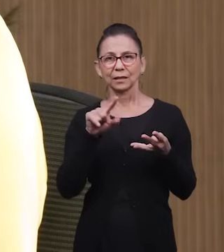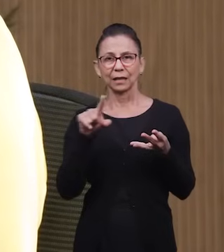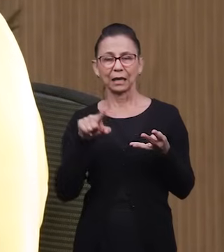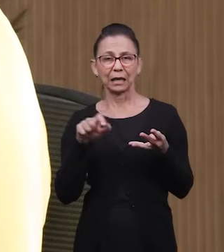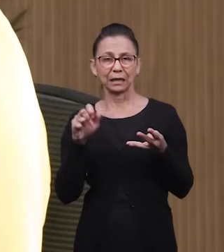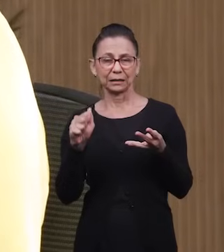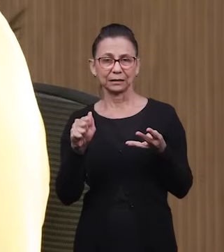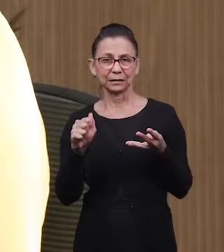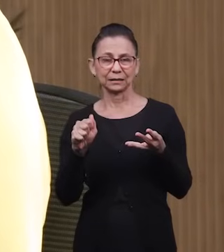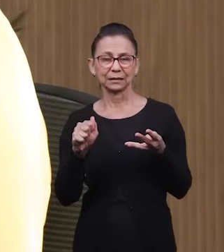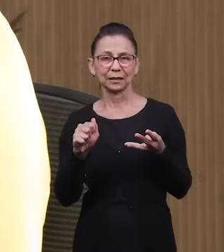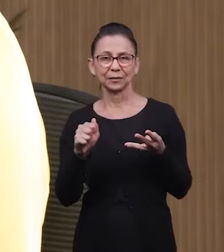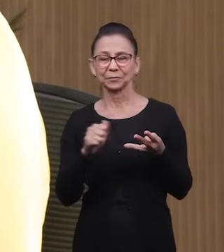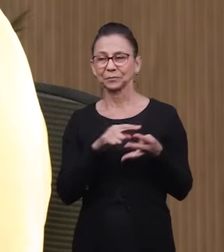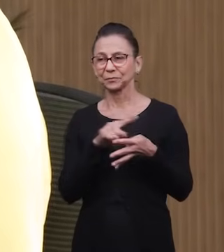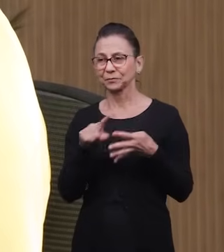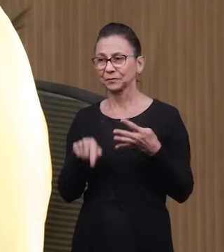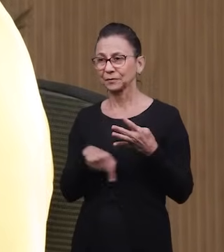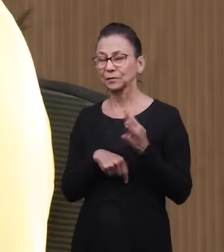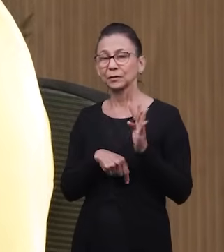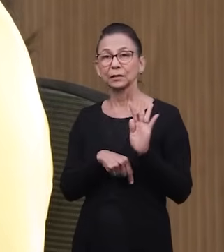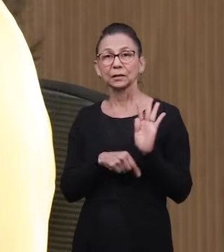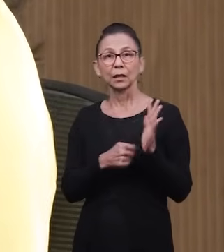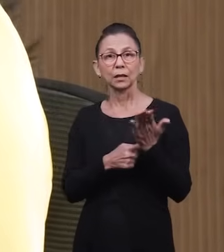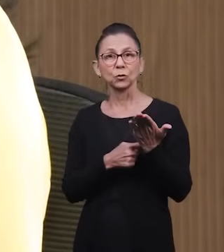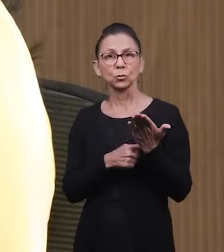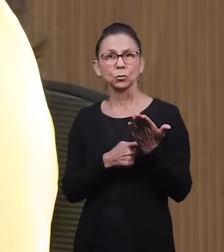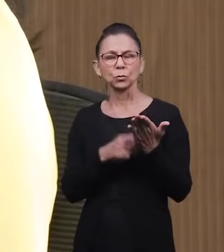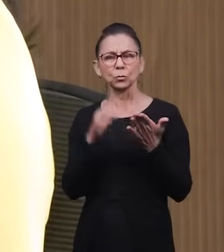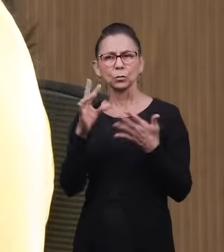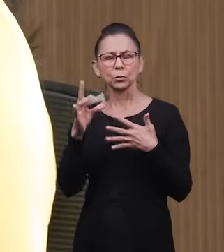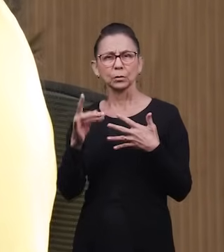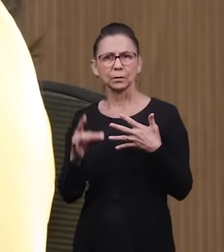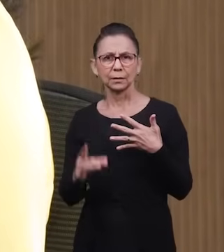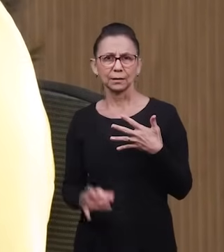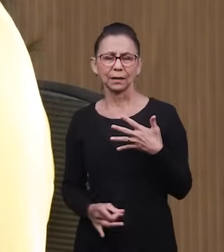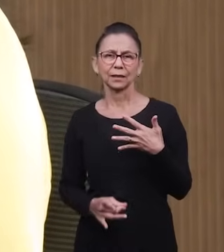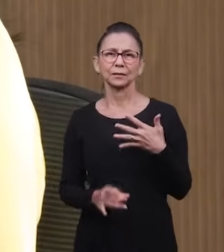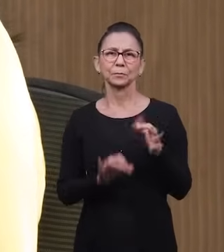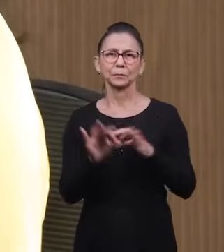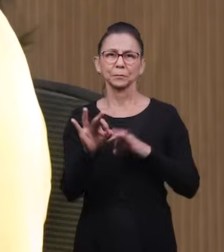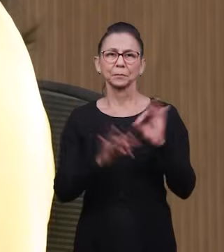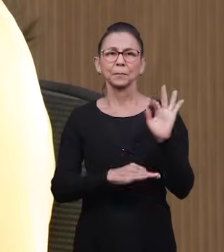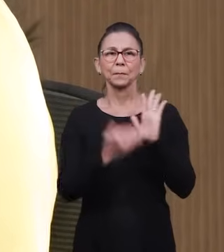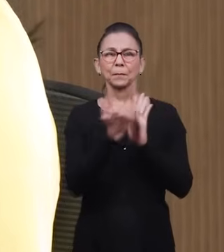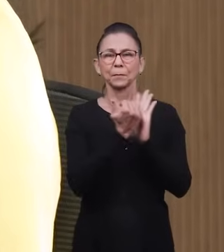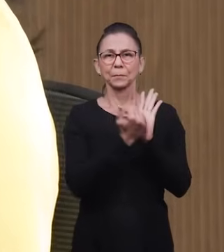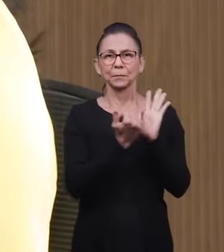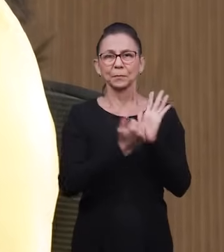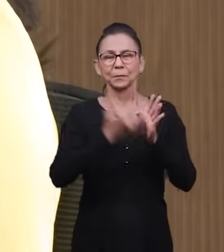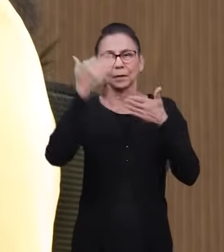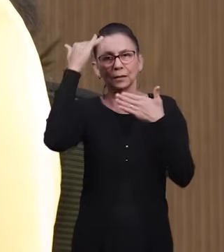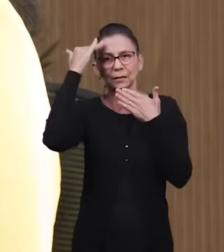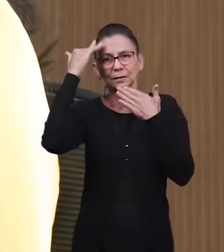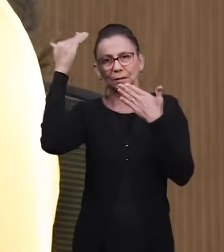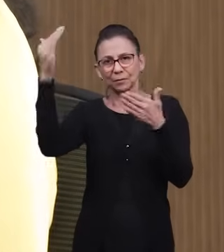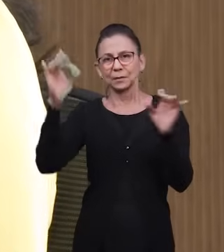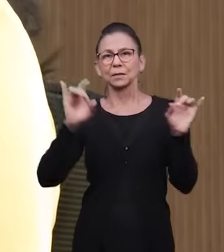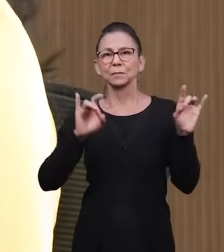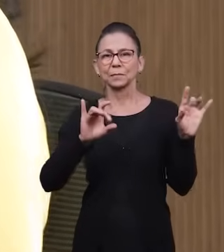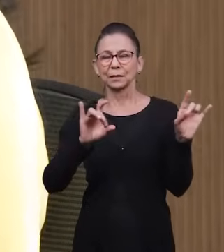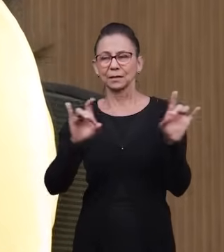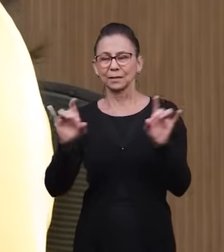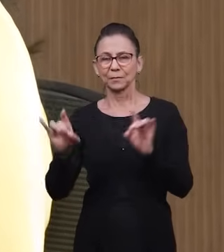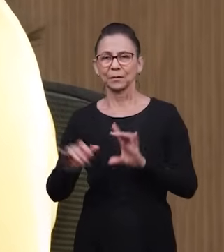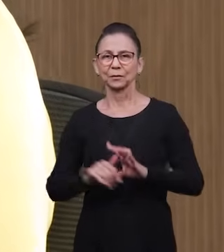Canto, o Thalisson, da Igreja Castelândia. Eles nos ajudam, né, em todos os detalhes desse programa, então gostaríamos de dar um